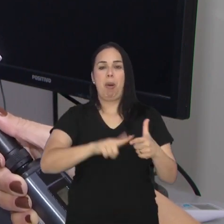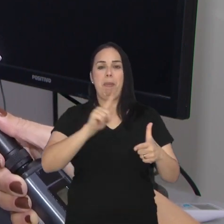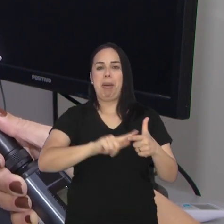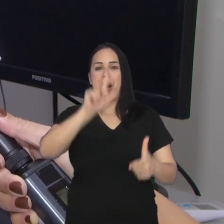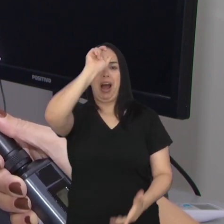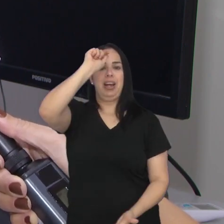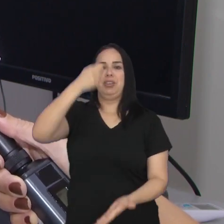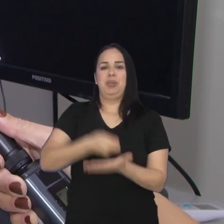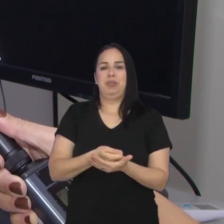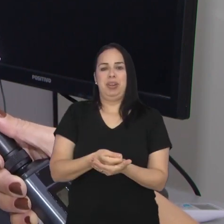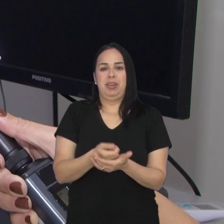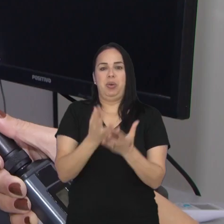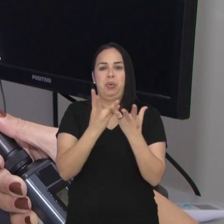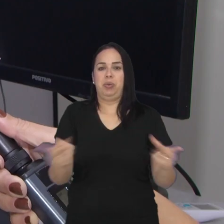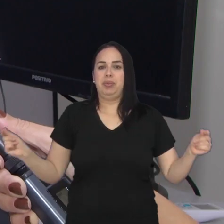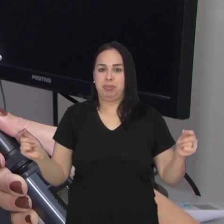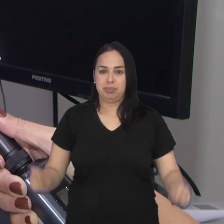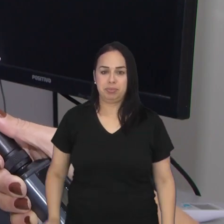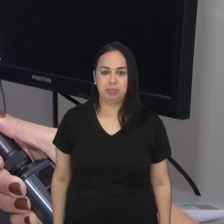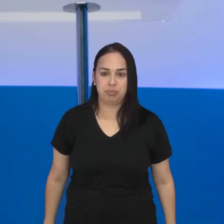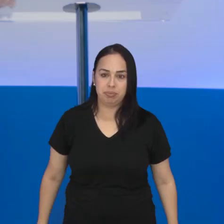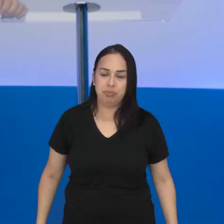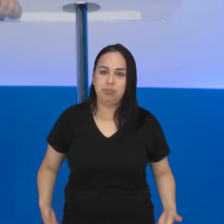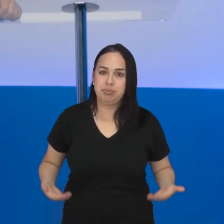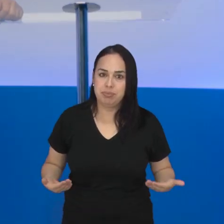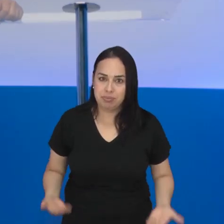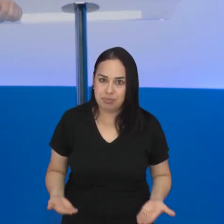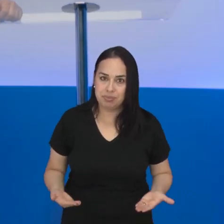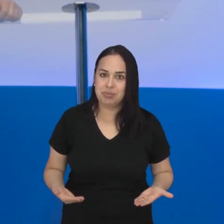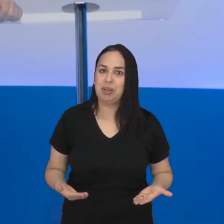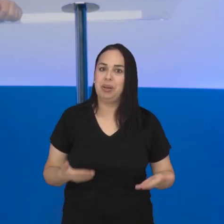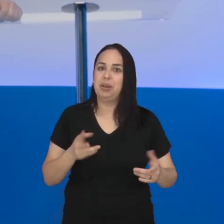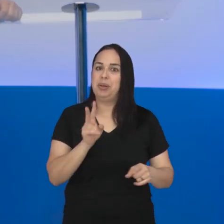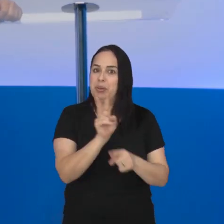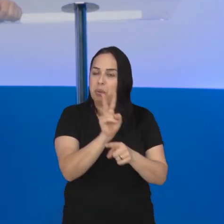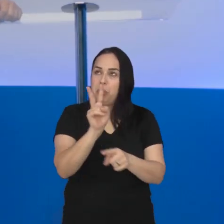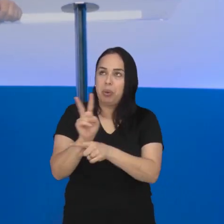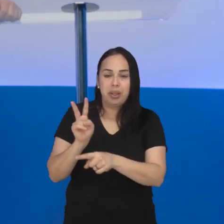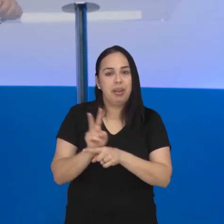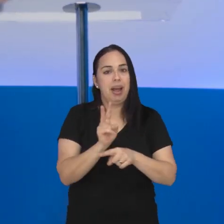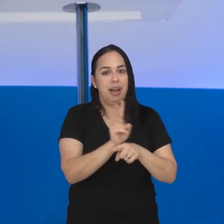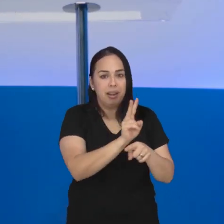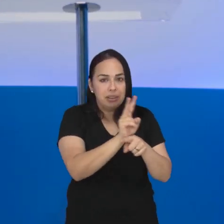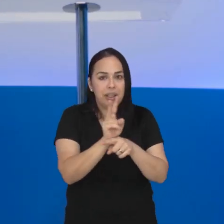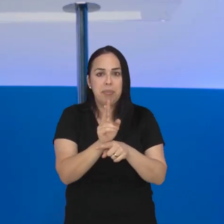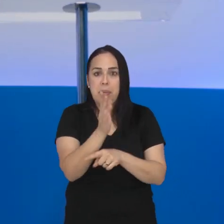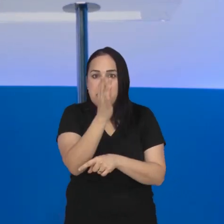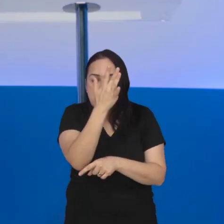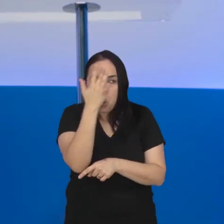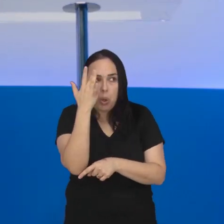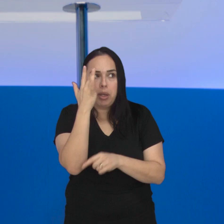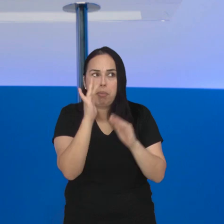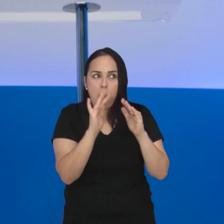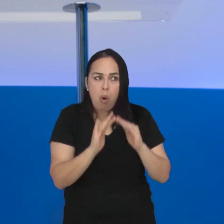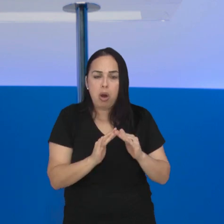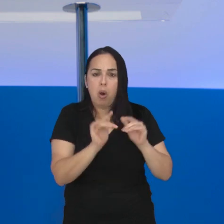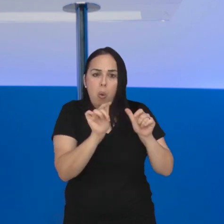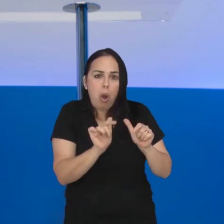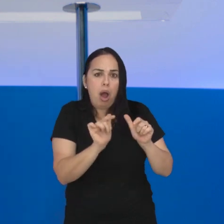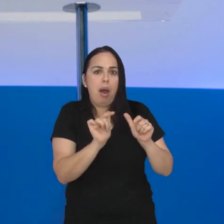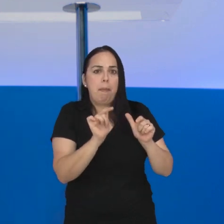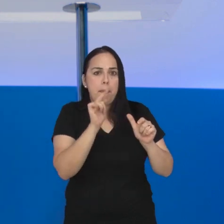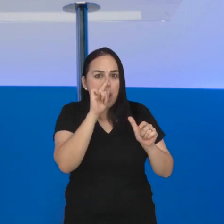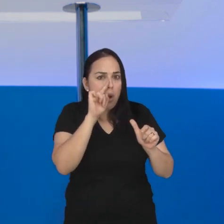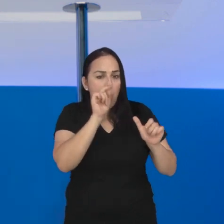o problema que nós temos de algumas áreas de risco na cidade. Bom, e além desse cuidado preventivo, né, para quem mora em área de risco, alguns